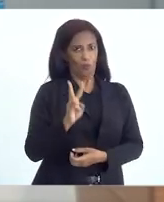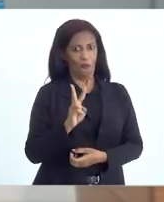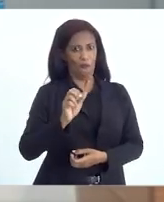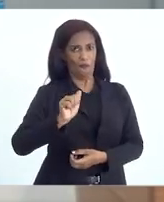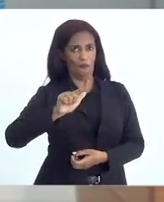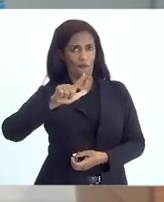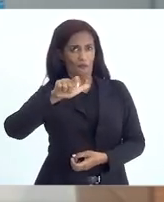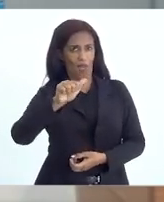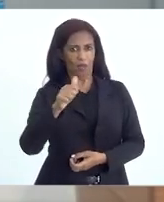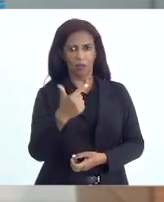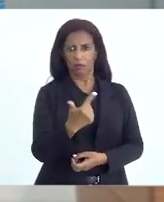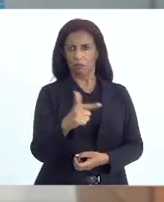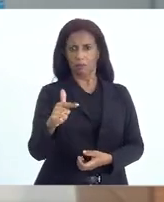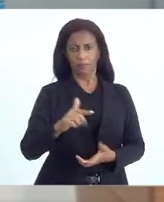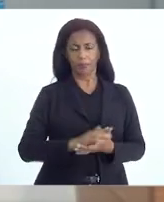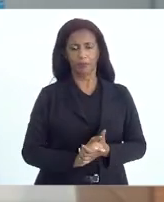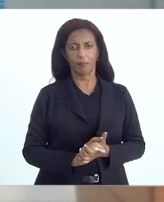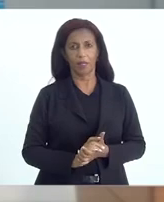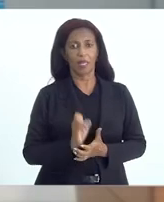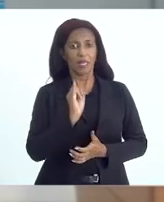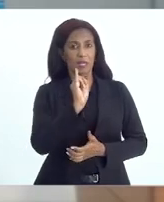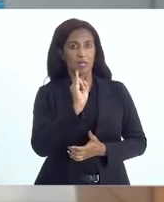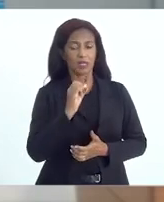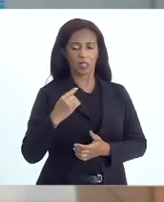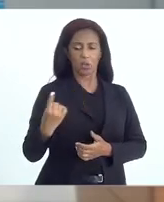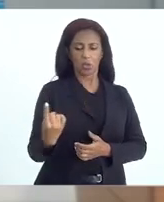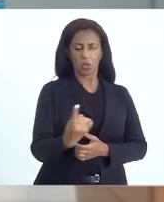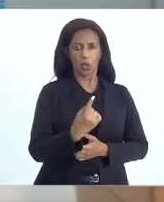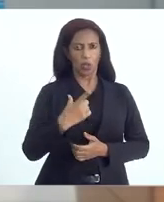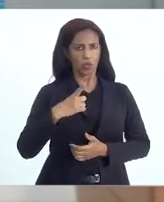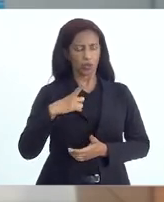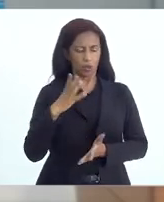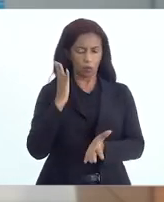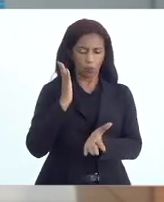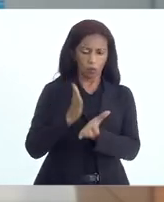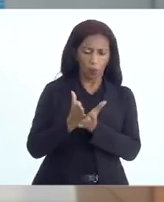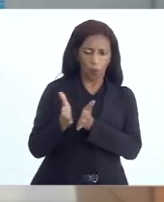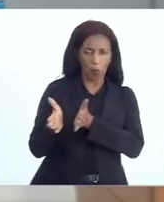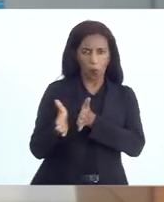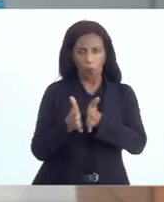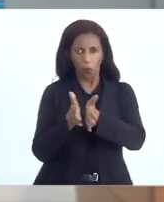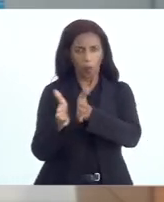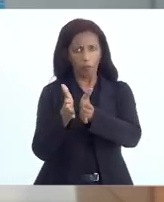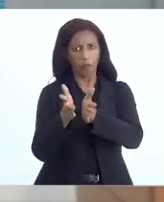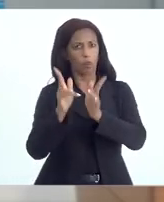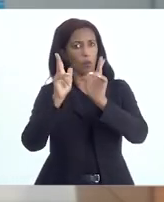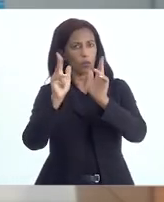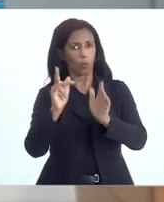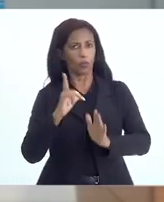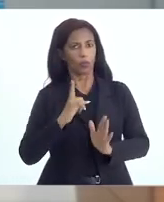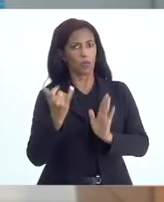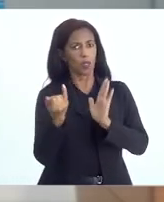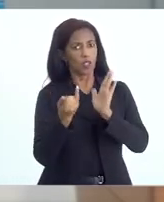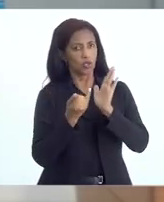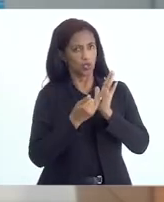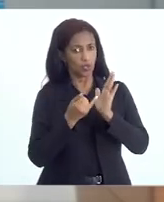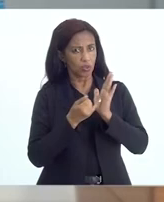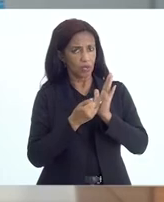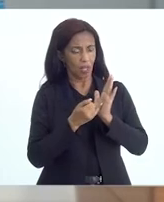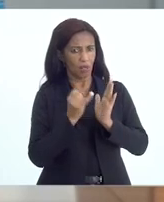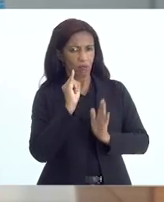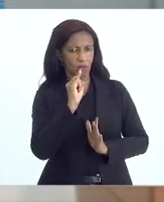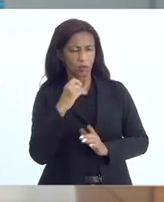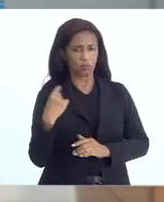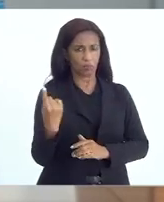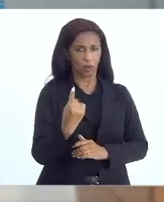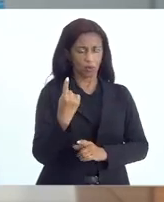então se nós tivermos uma saída jurídica até porque isso foi publicado em edital se nós tivermos uma